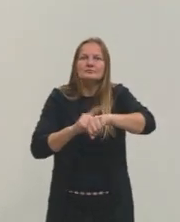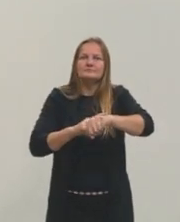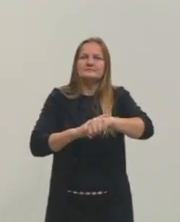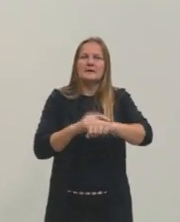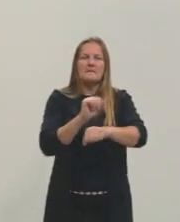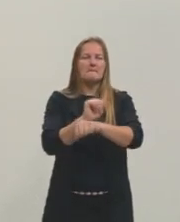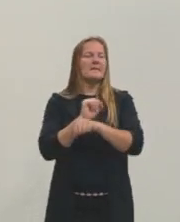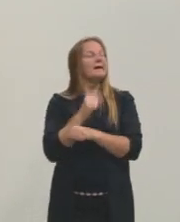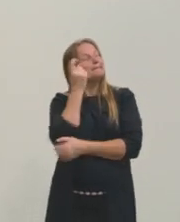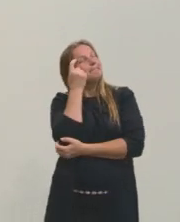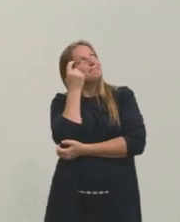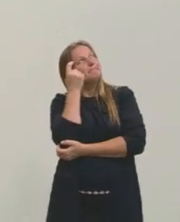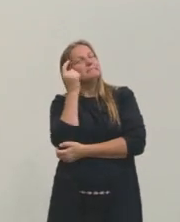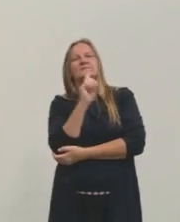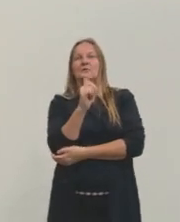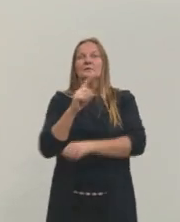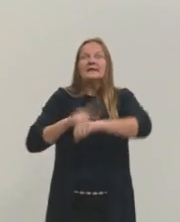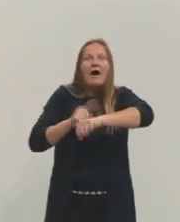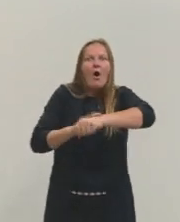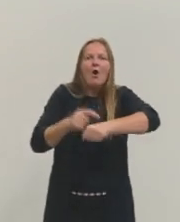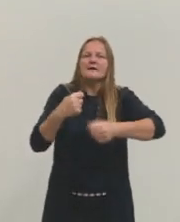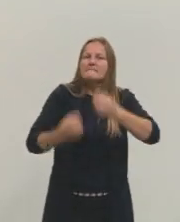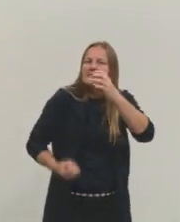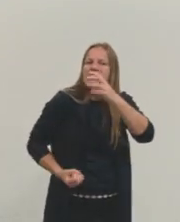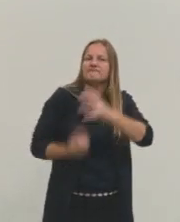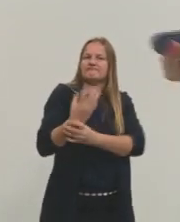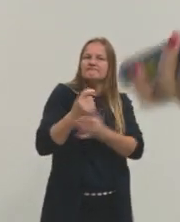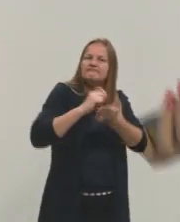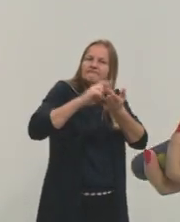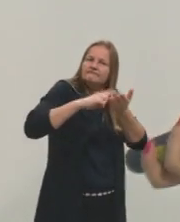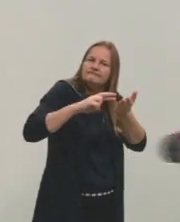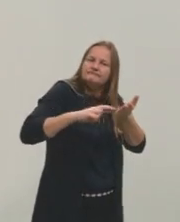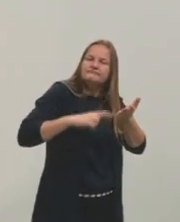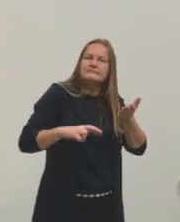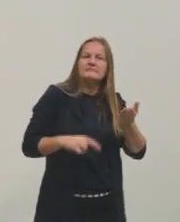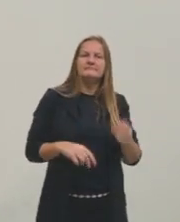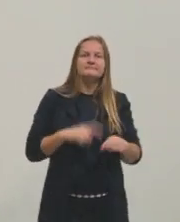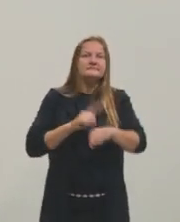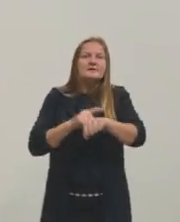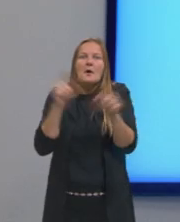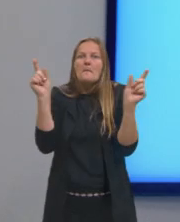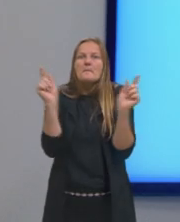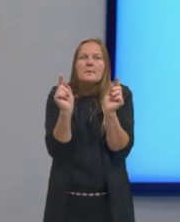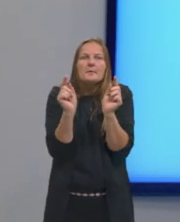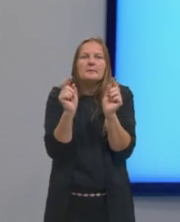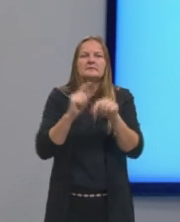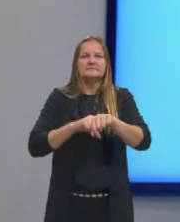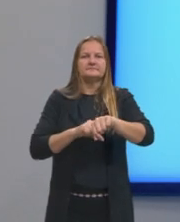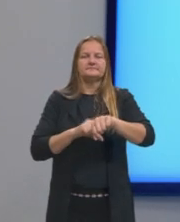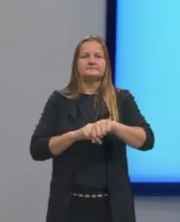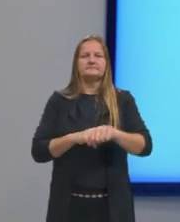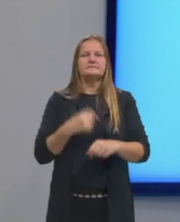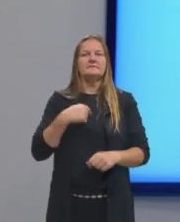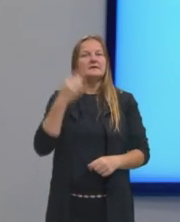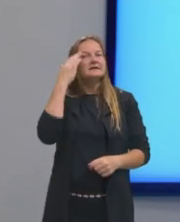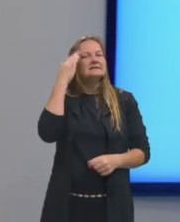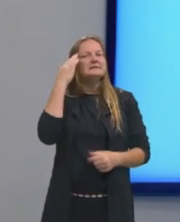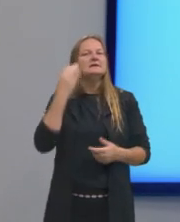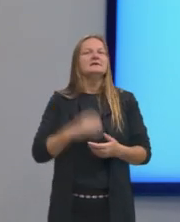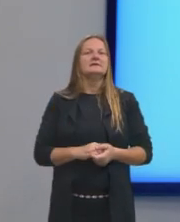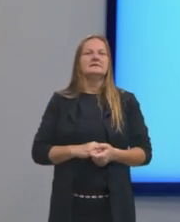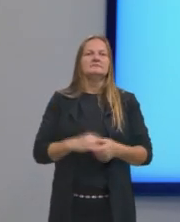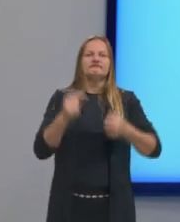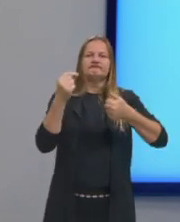de eu parar e refletir o meu tempo na hora de produzir textos redação ele é curtíssimo então o que que eu vou